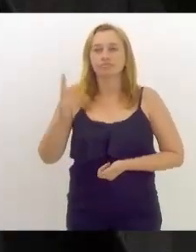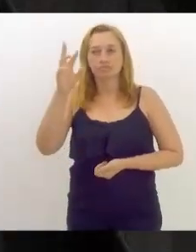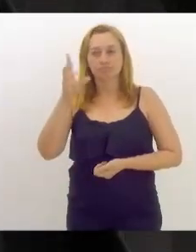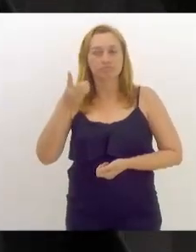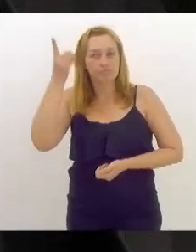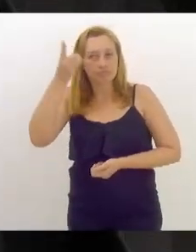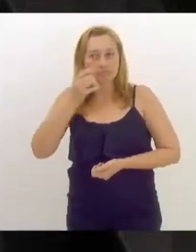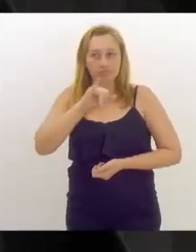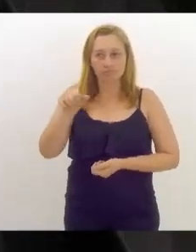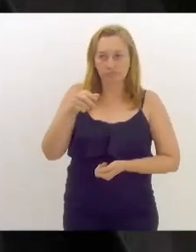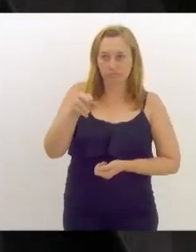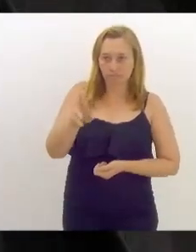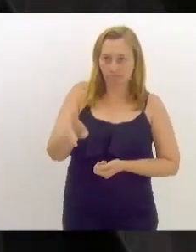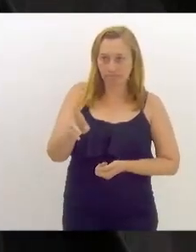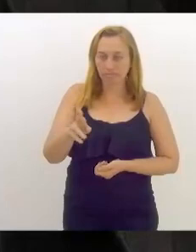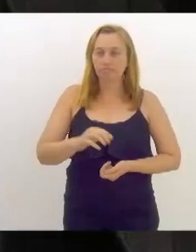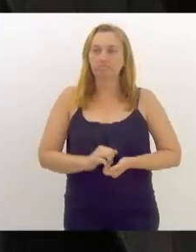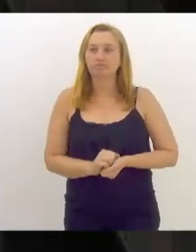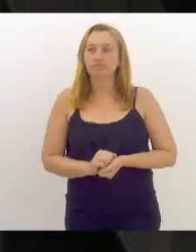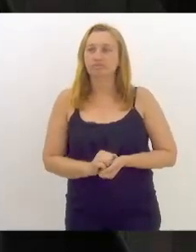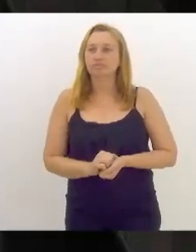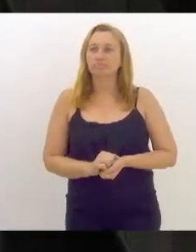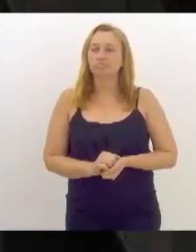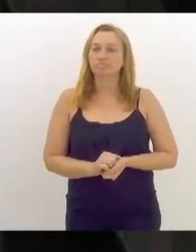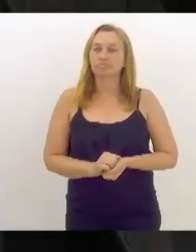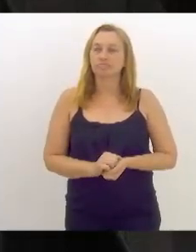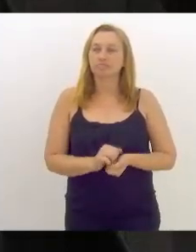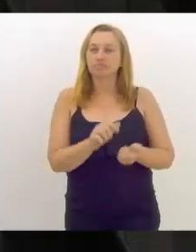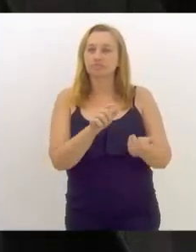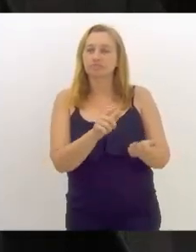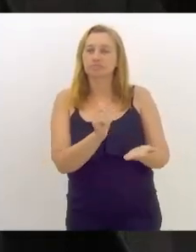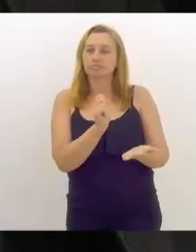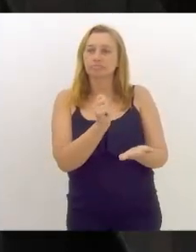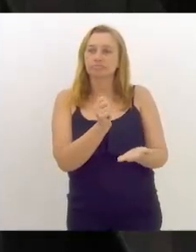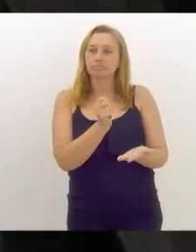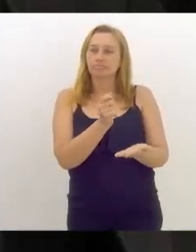Jari, são com as receitas.